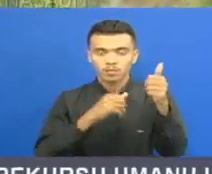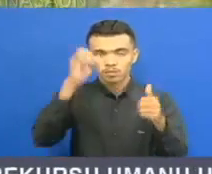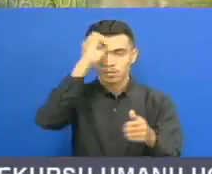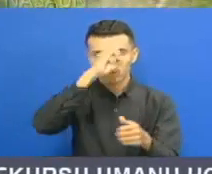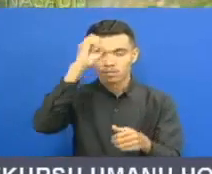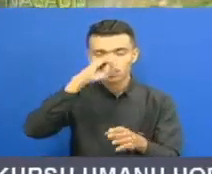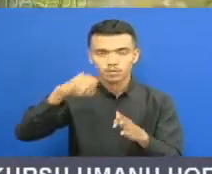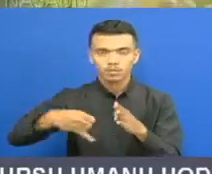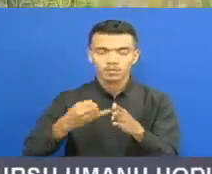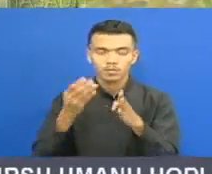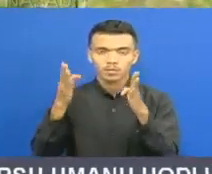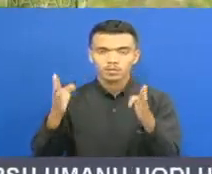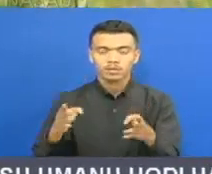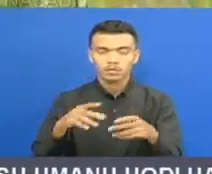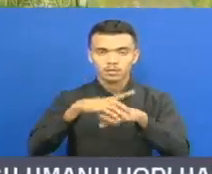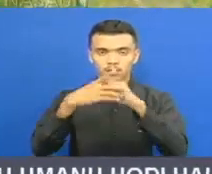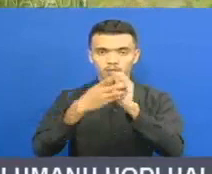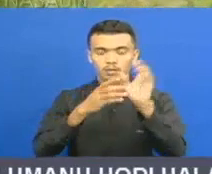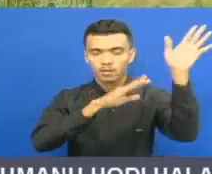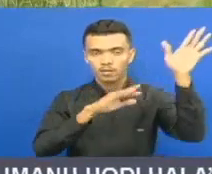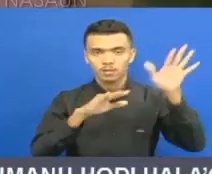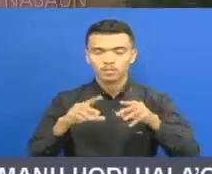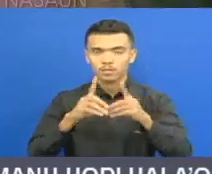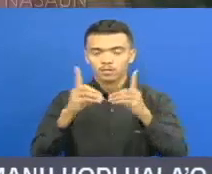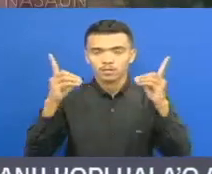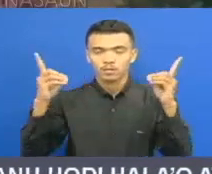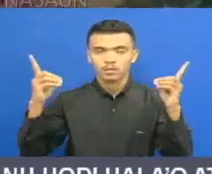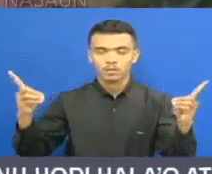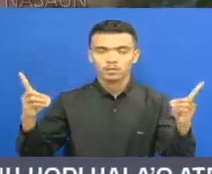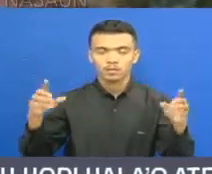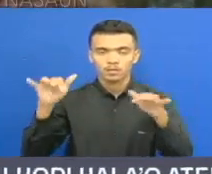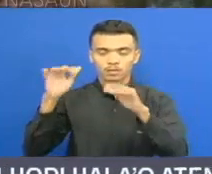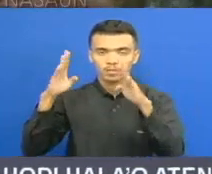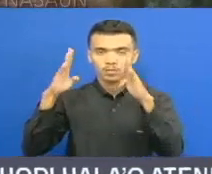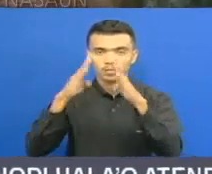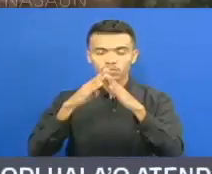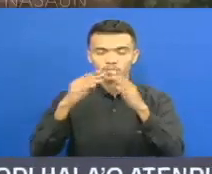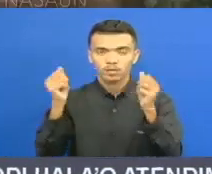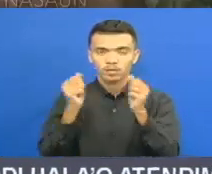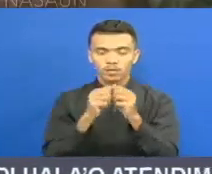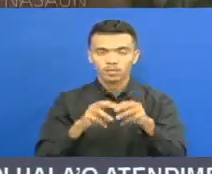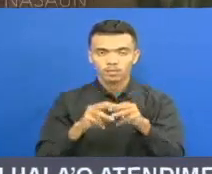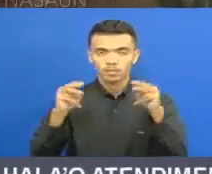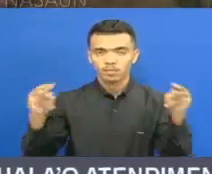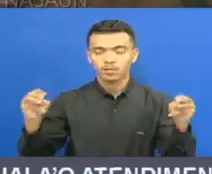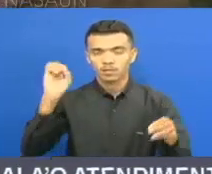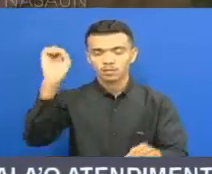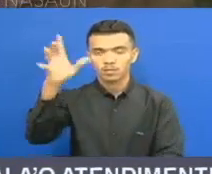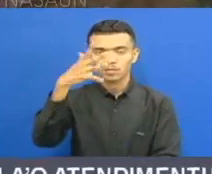no RTTL no Takatak, Raine Bemono, distância ao residente, nia ela fatin, ao metro sanulo rasen